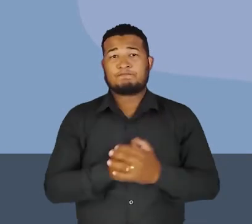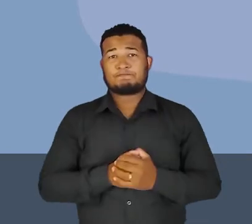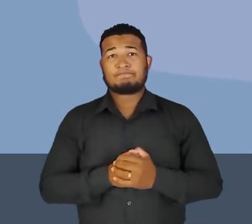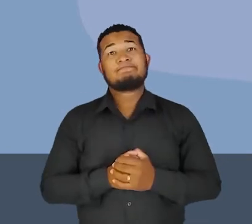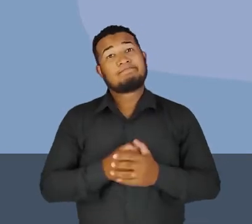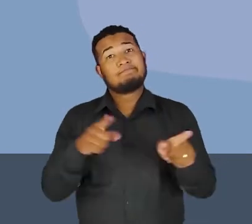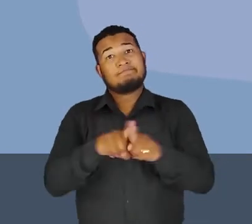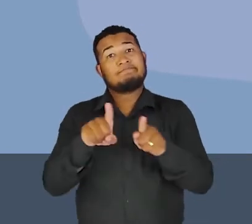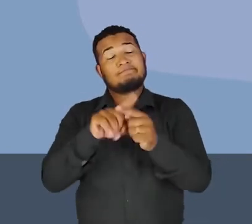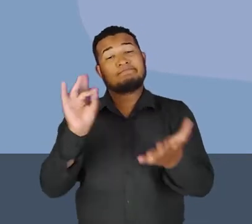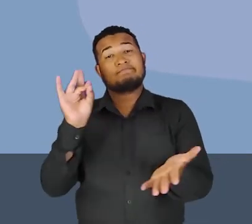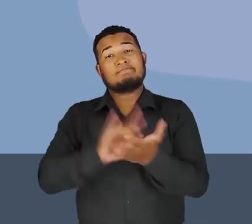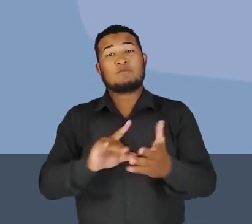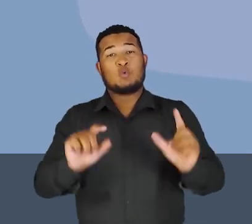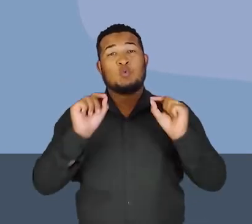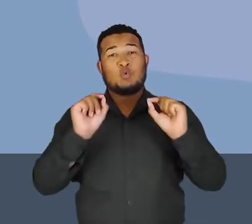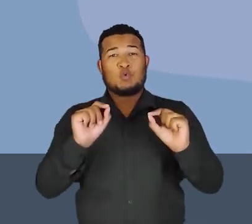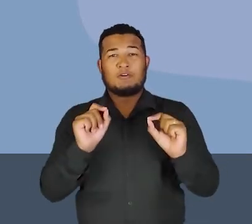ao fato de que